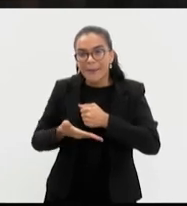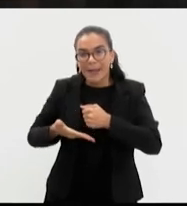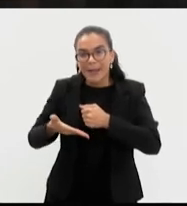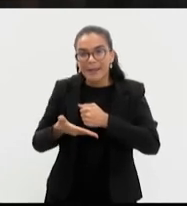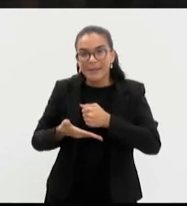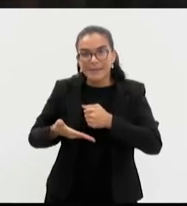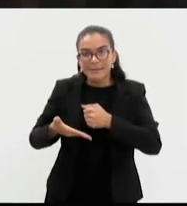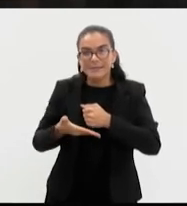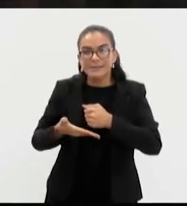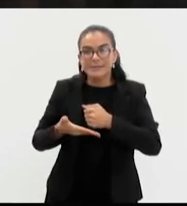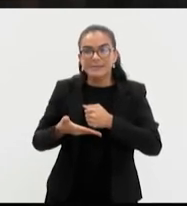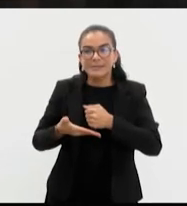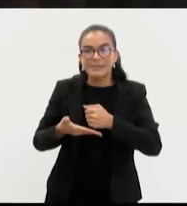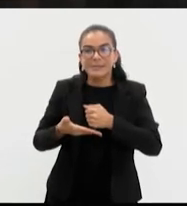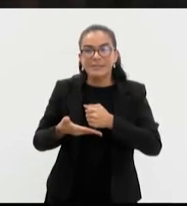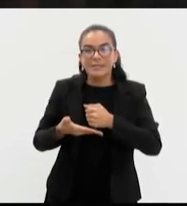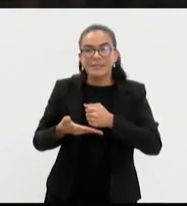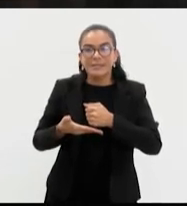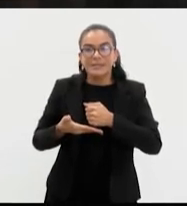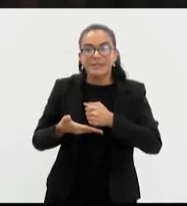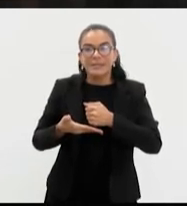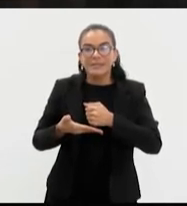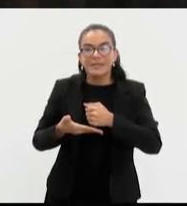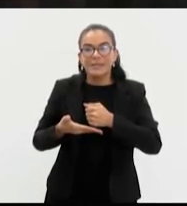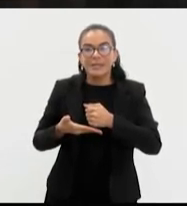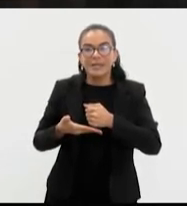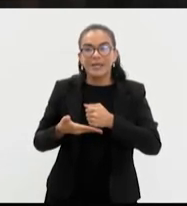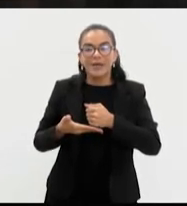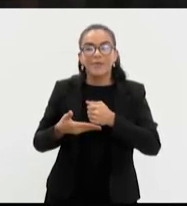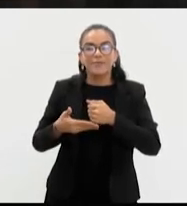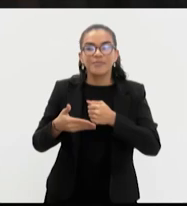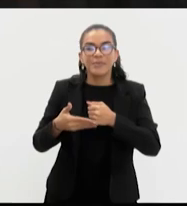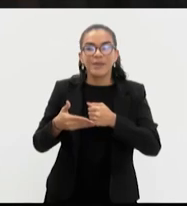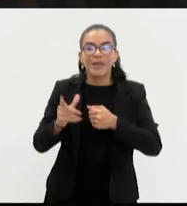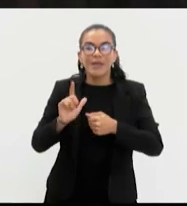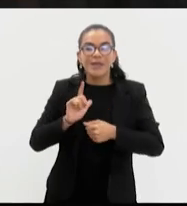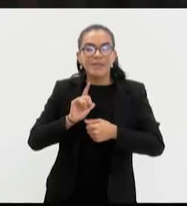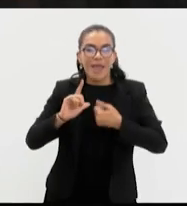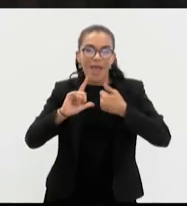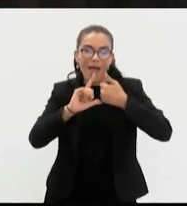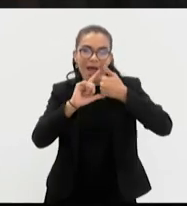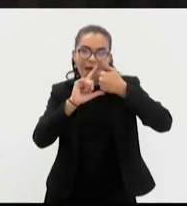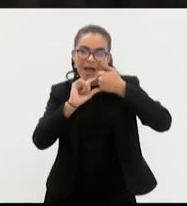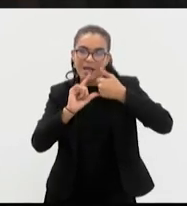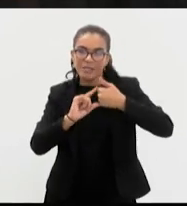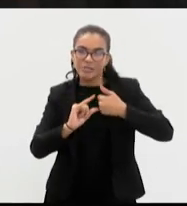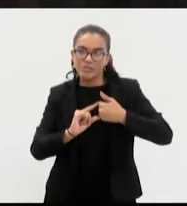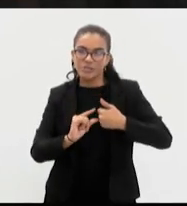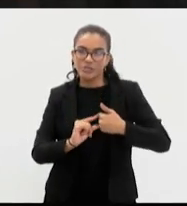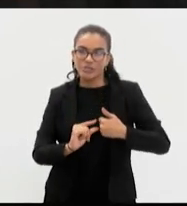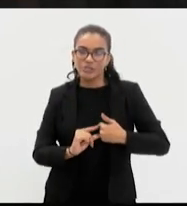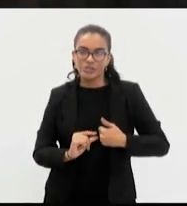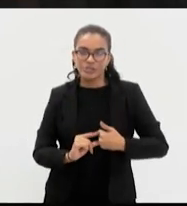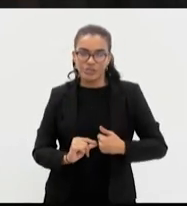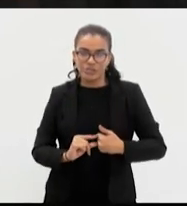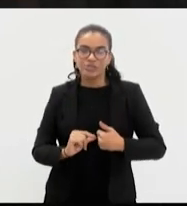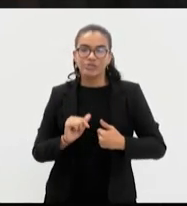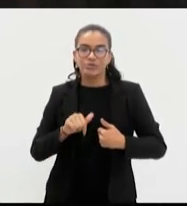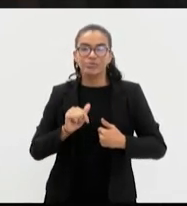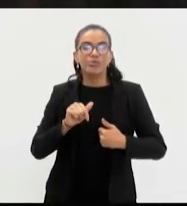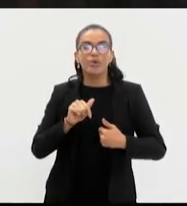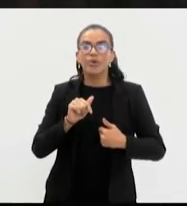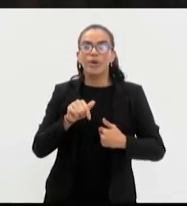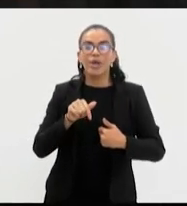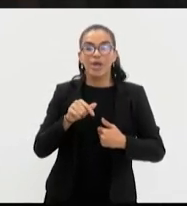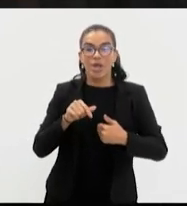né um dos artigos mais importantes que será objeto de uma das